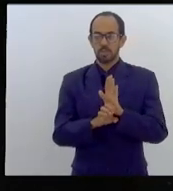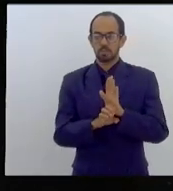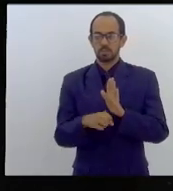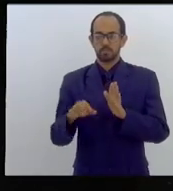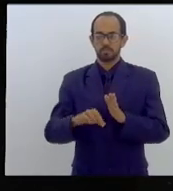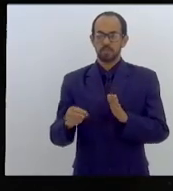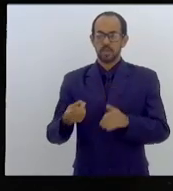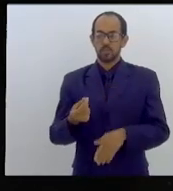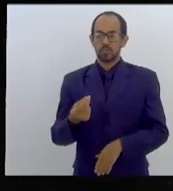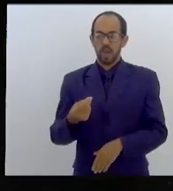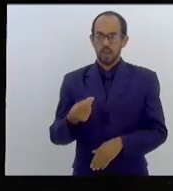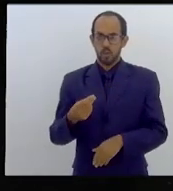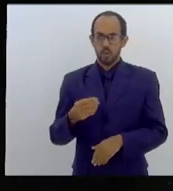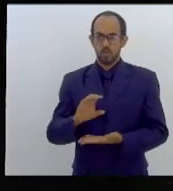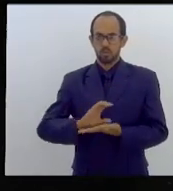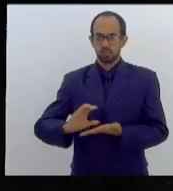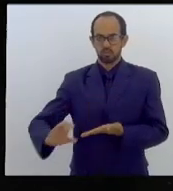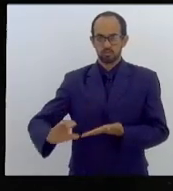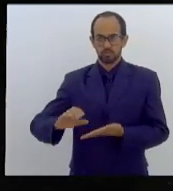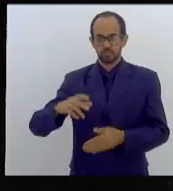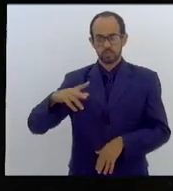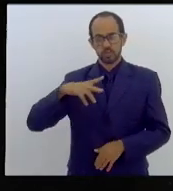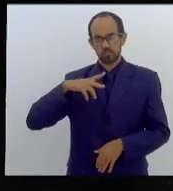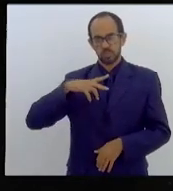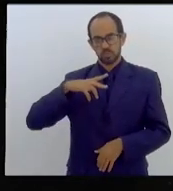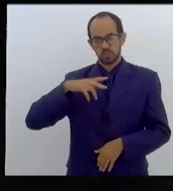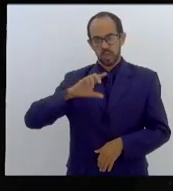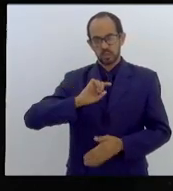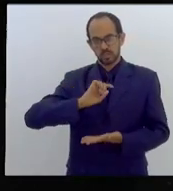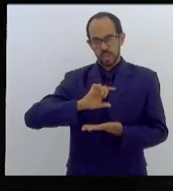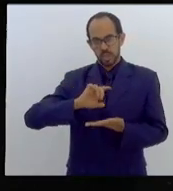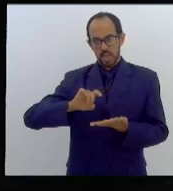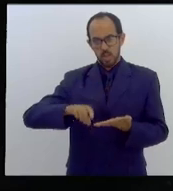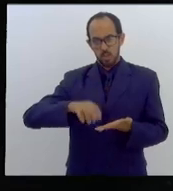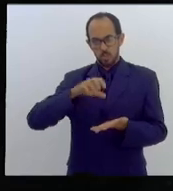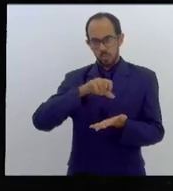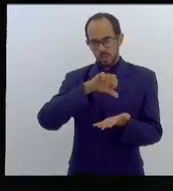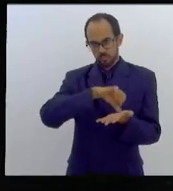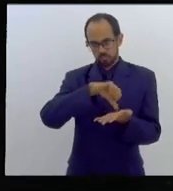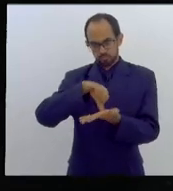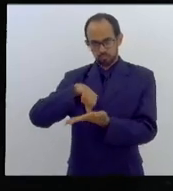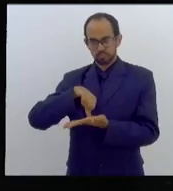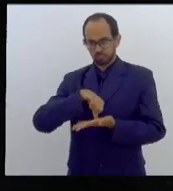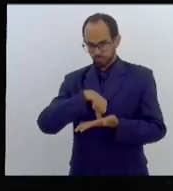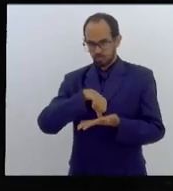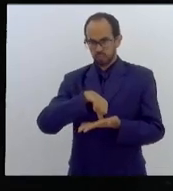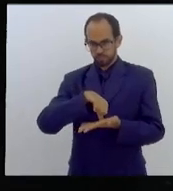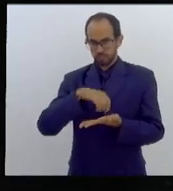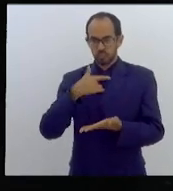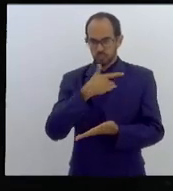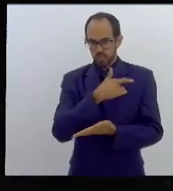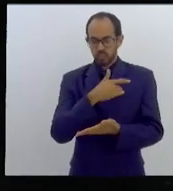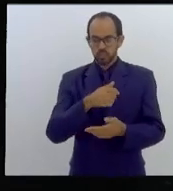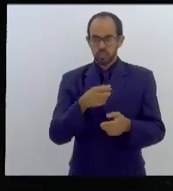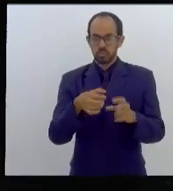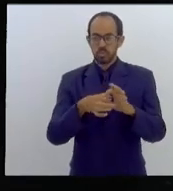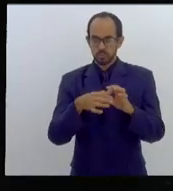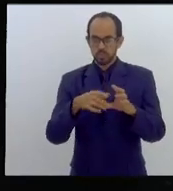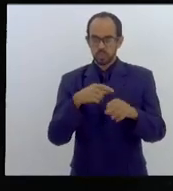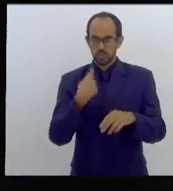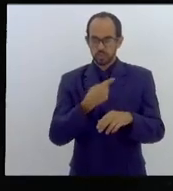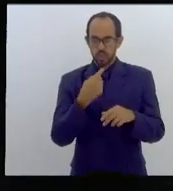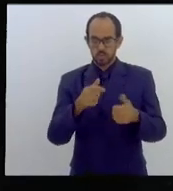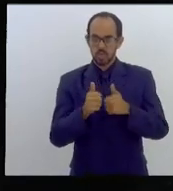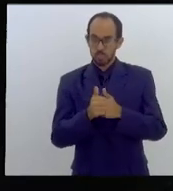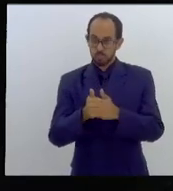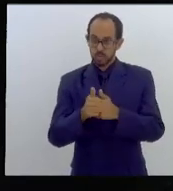rubrica orçamentária seja individualizada por cada unidade de saúde. Isso nos permitiria acompanhar mais de perto, né,